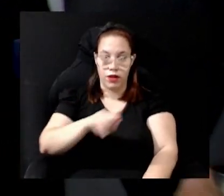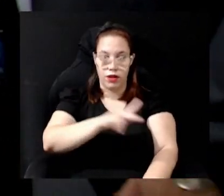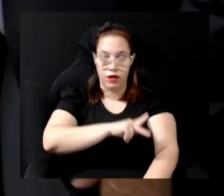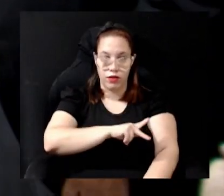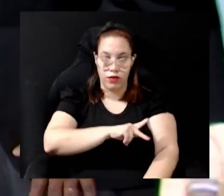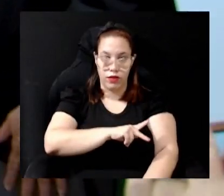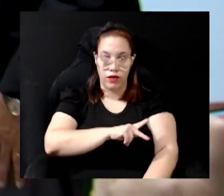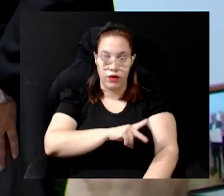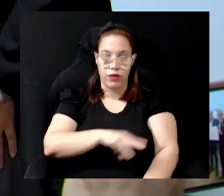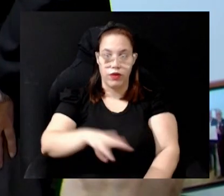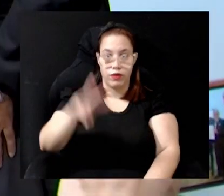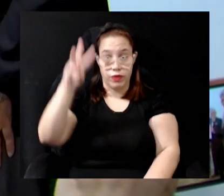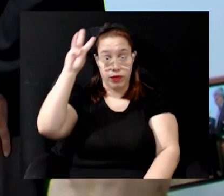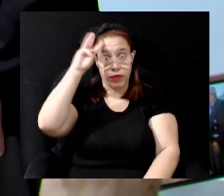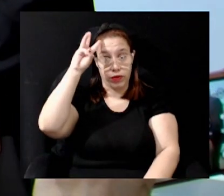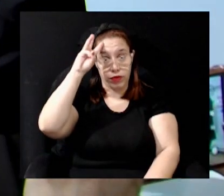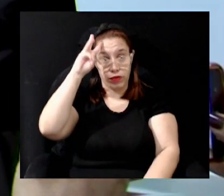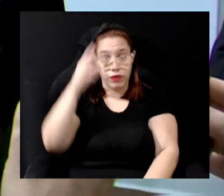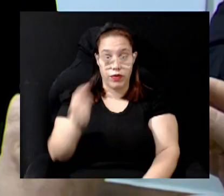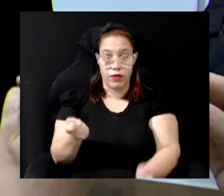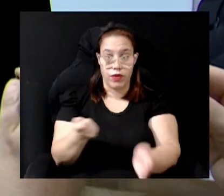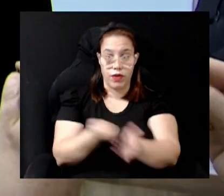terça-feira um cheque simbólico de R$